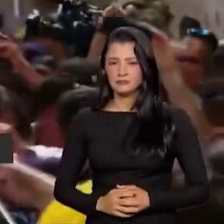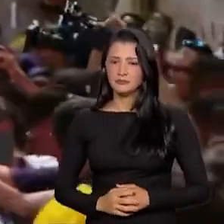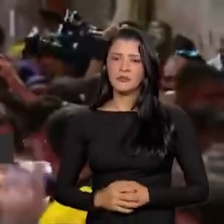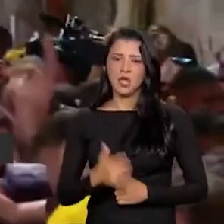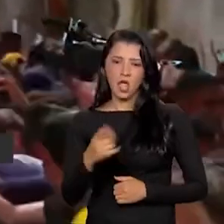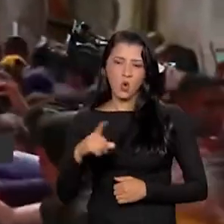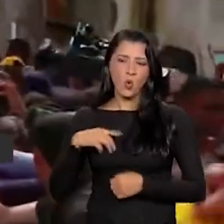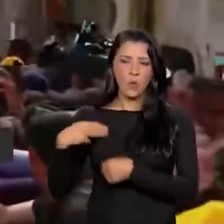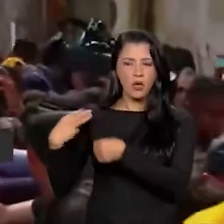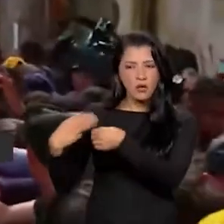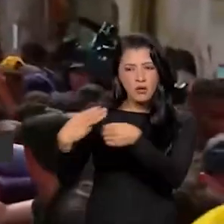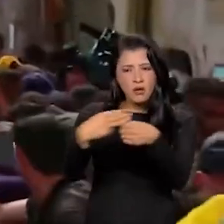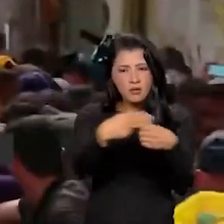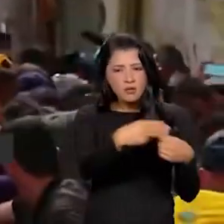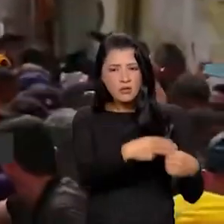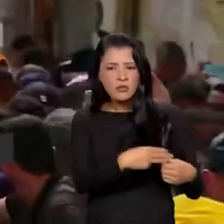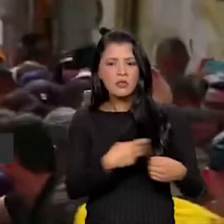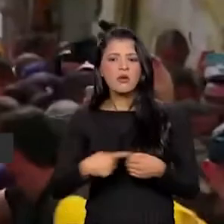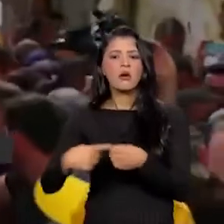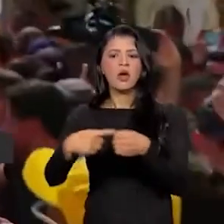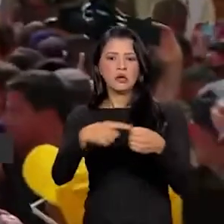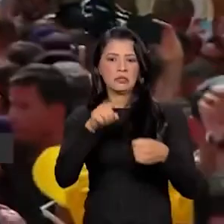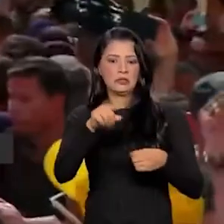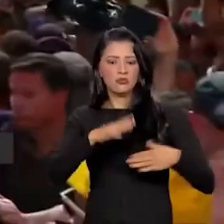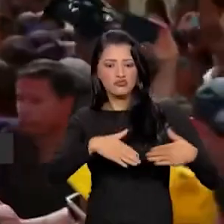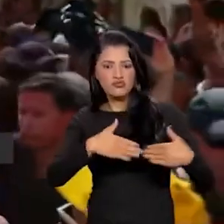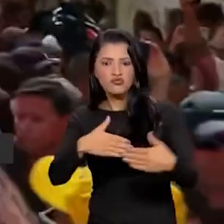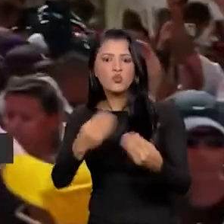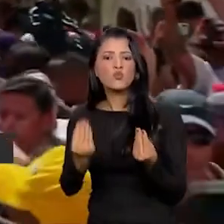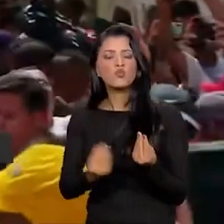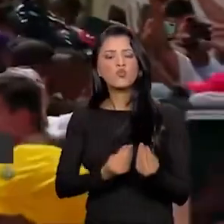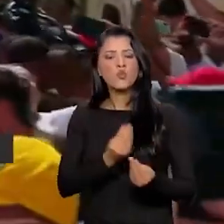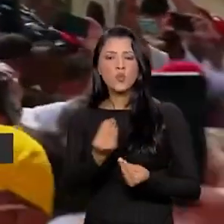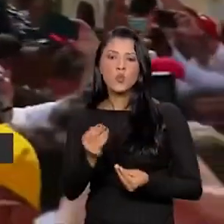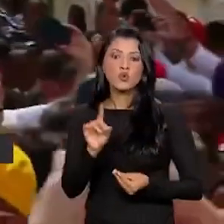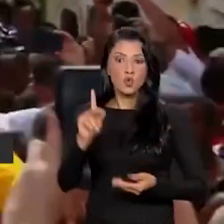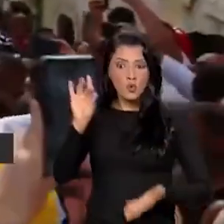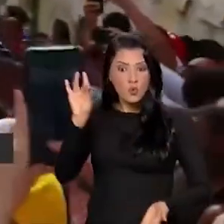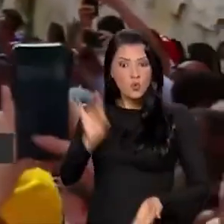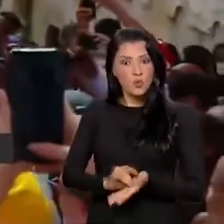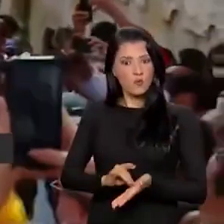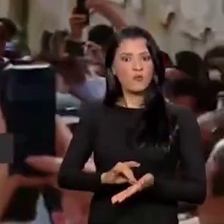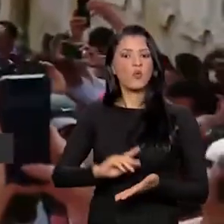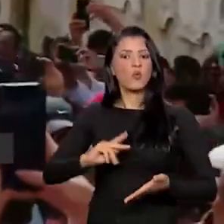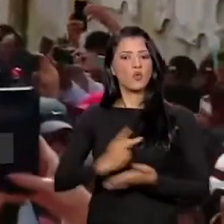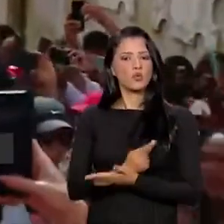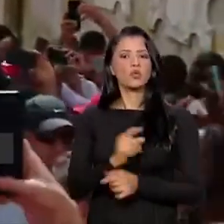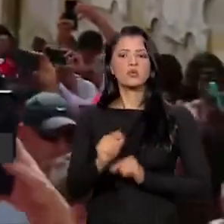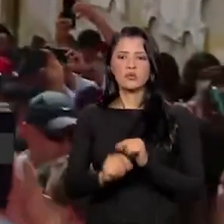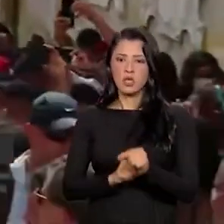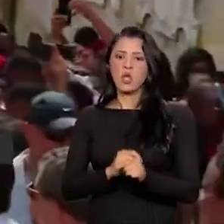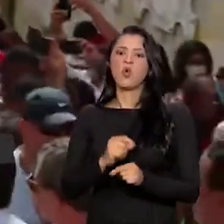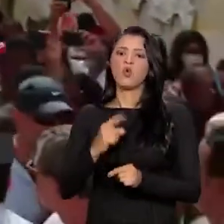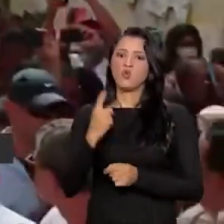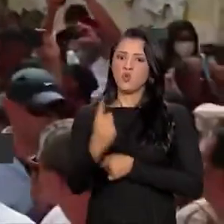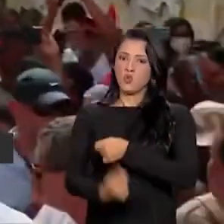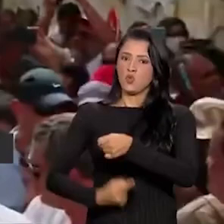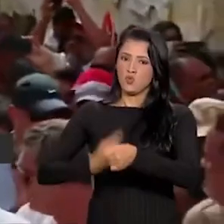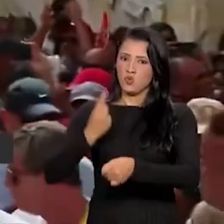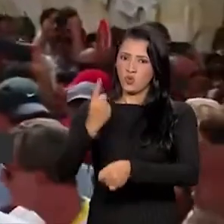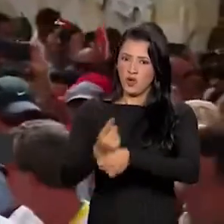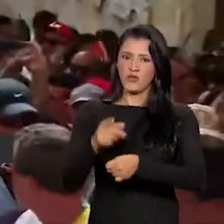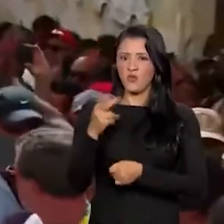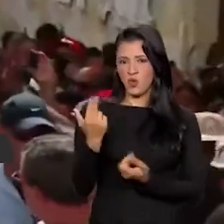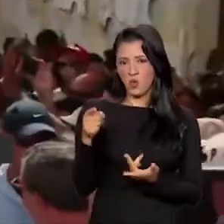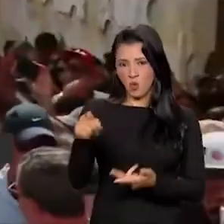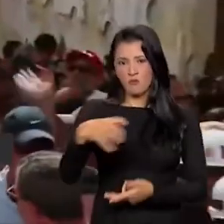algumas províncias, esse processo só se concluiu após quase um ano, como é o